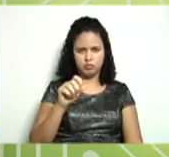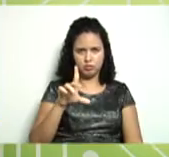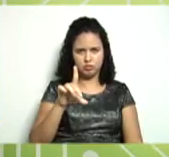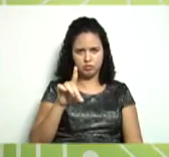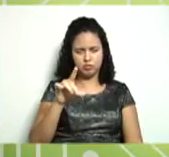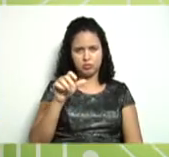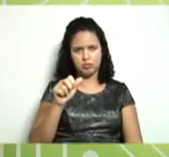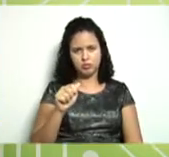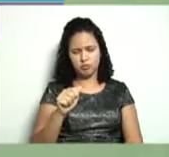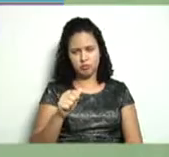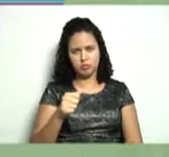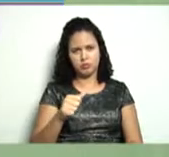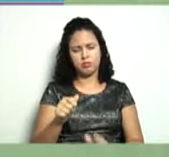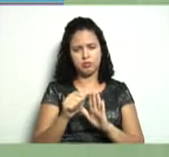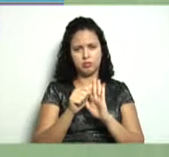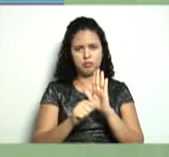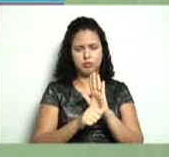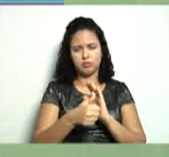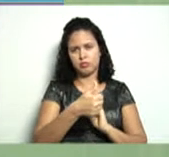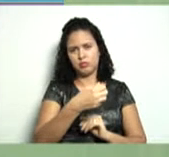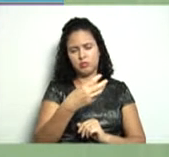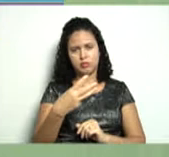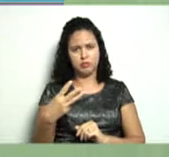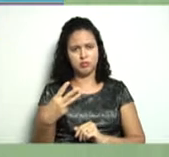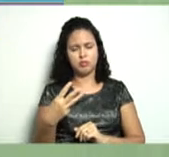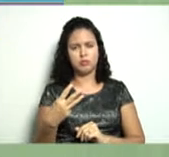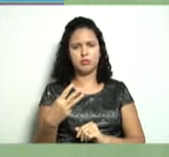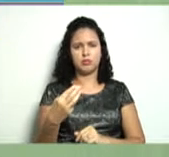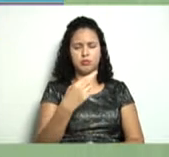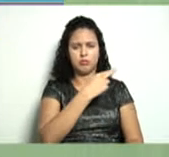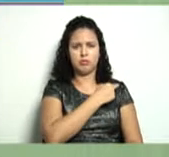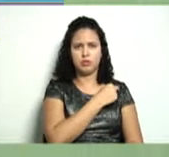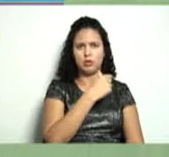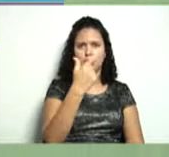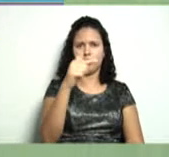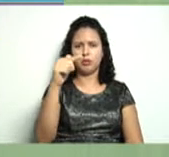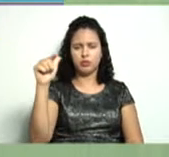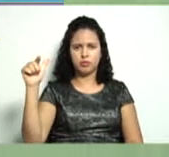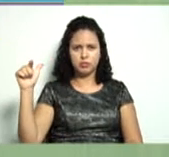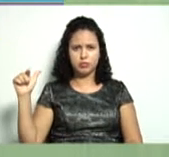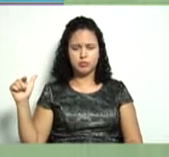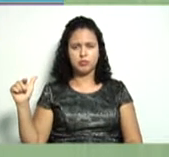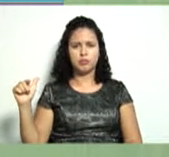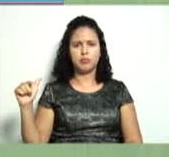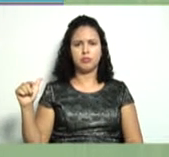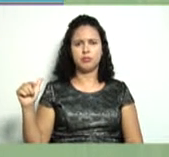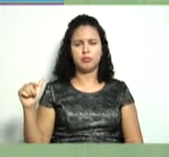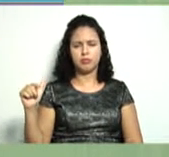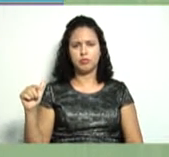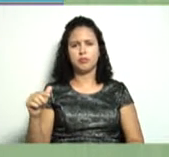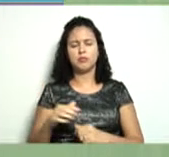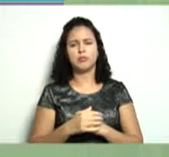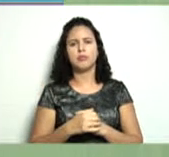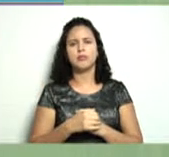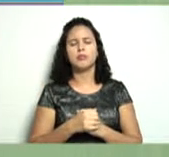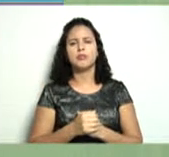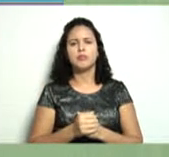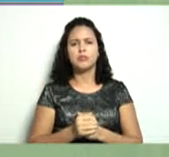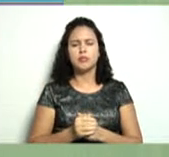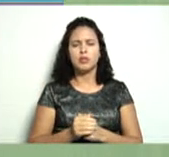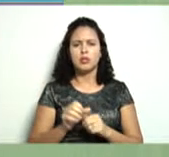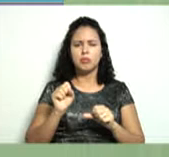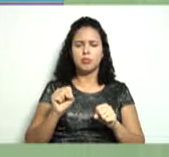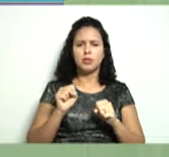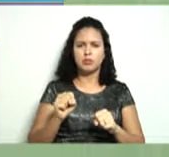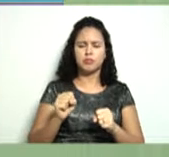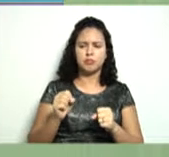da responsabilidade do associado para com terceiros, como membro da sociedade. Somente poderá ser